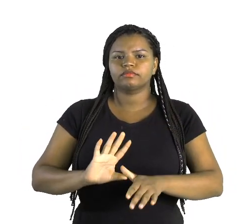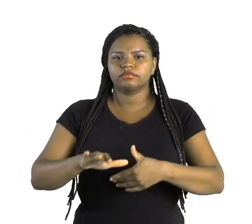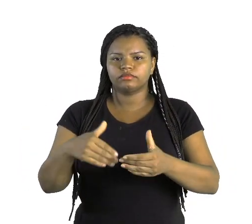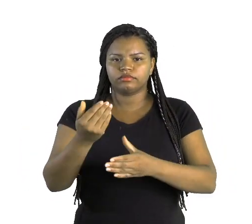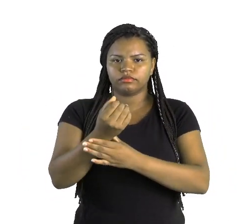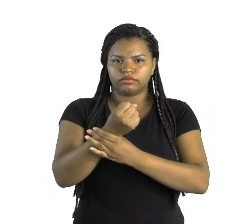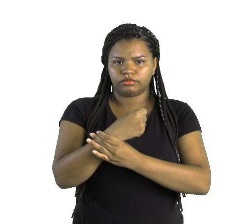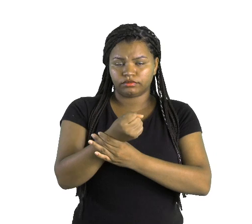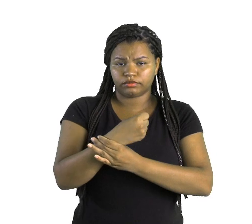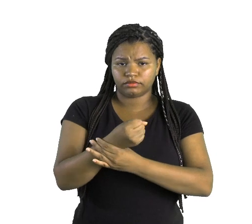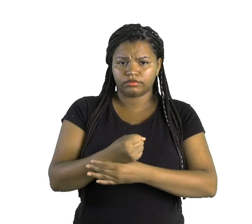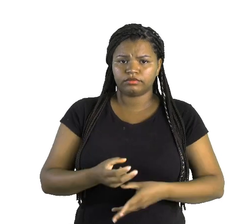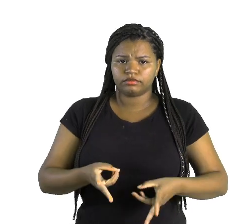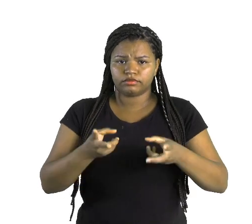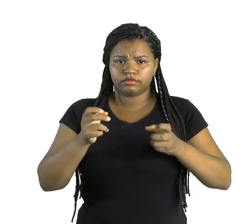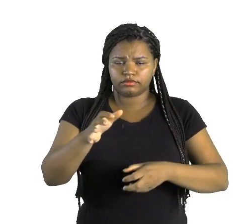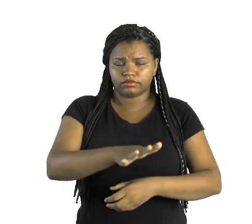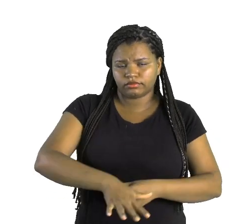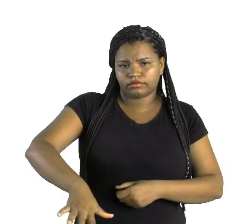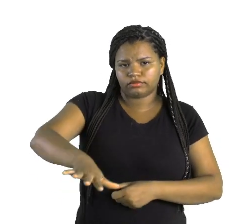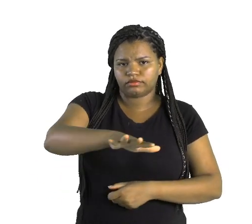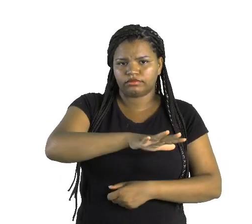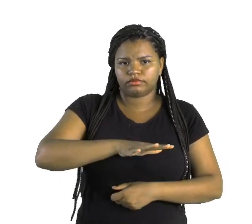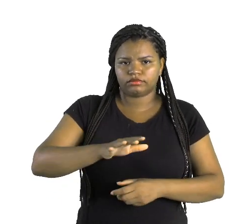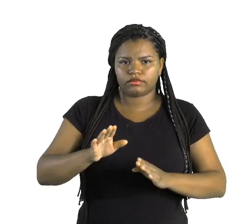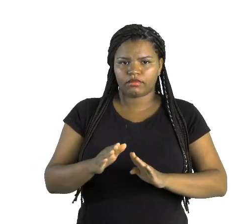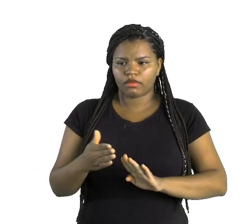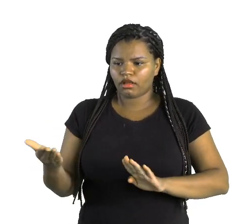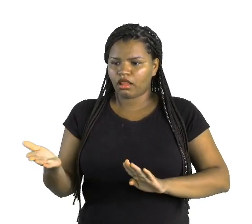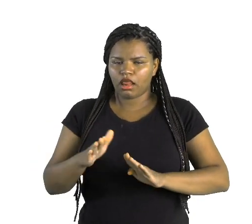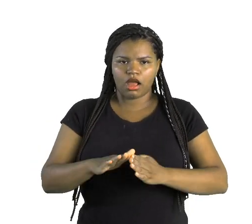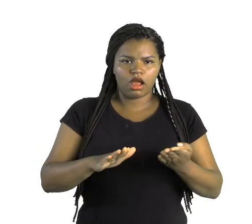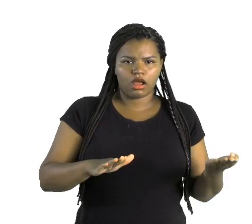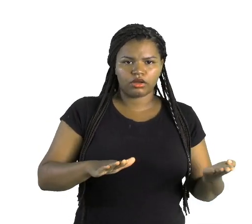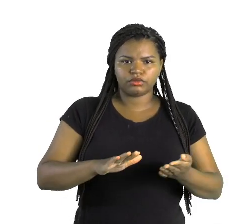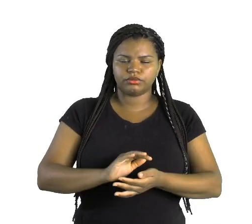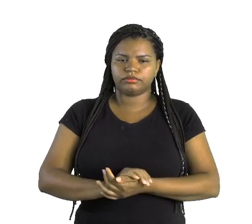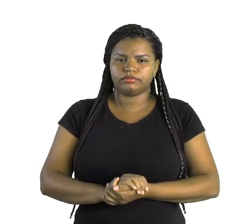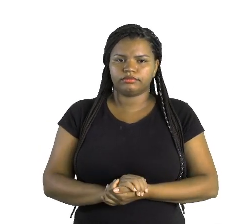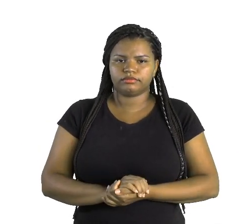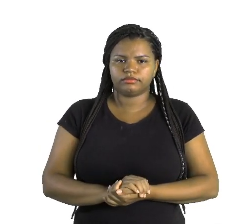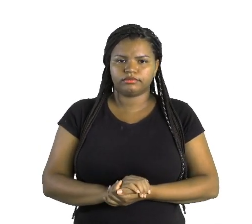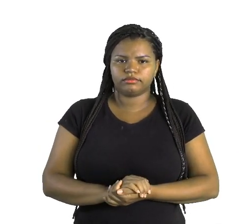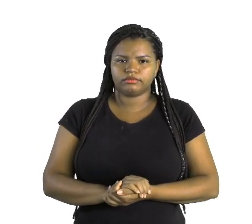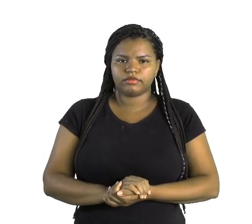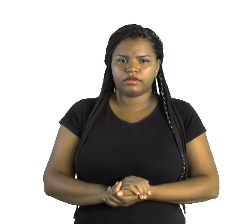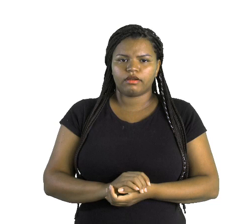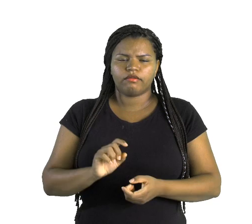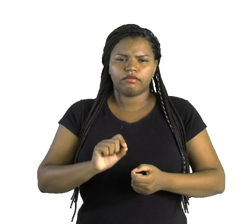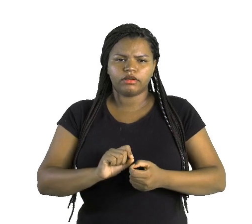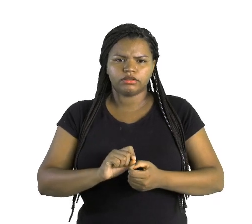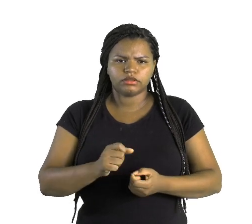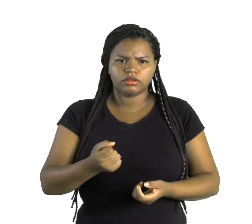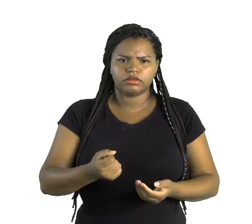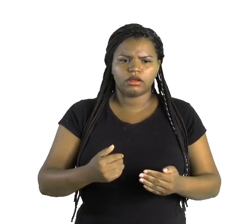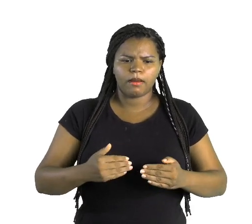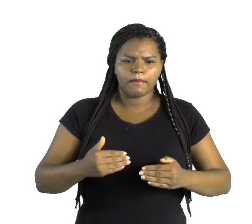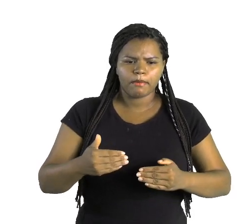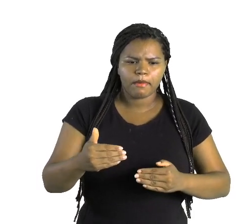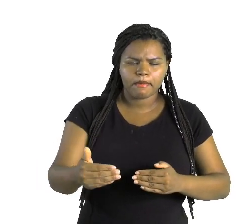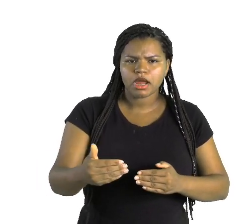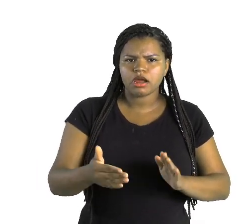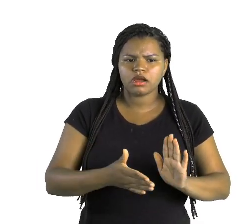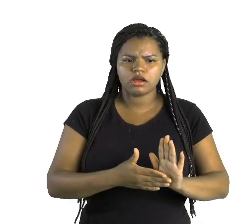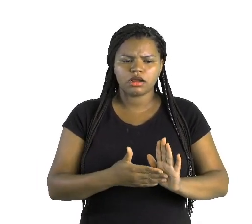motora, a percepção espacial e a lateralidade, fazer estimativas explorando as noções de